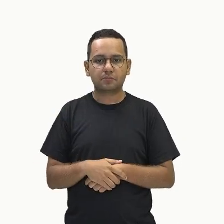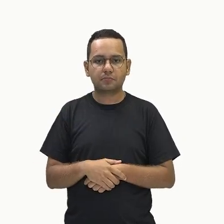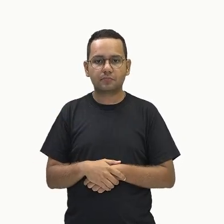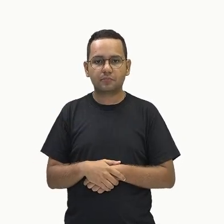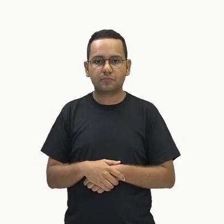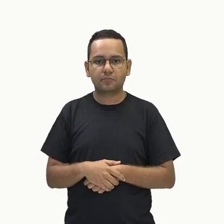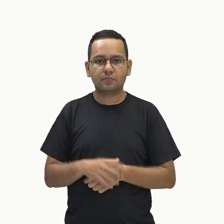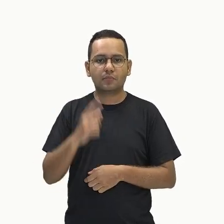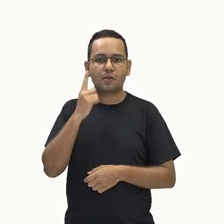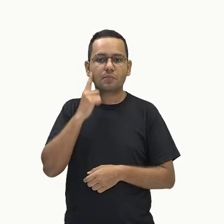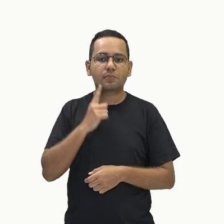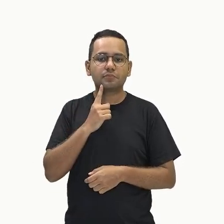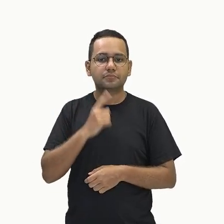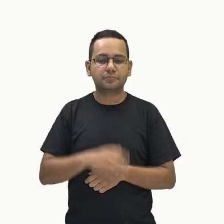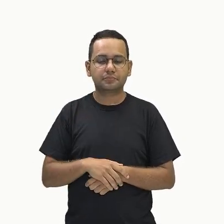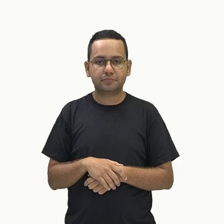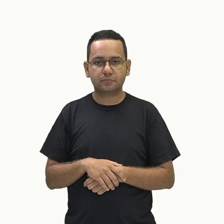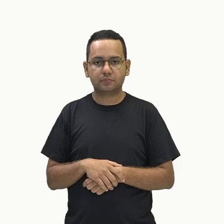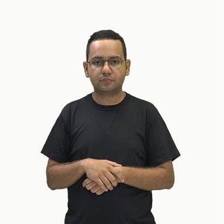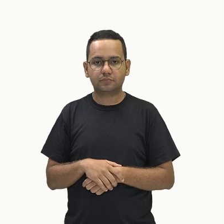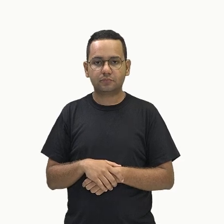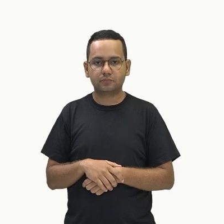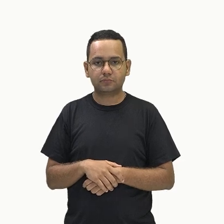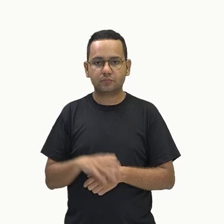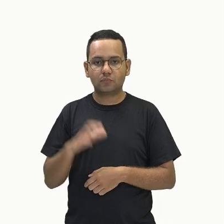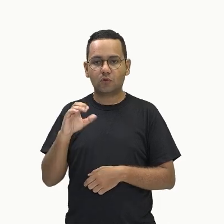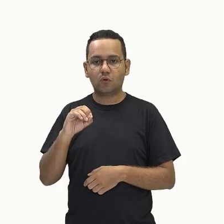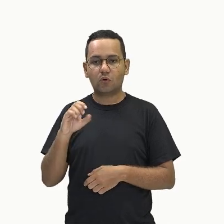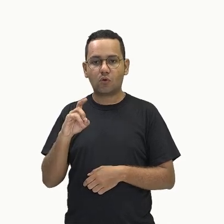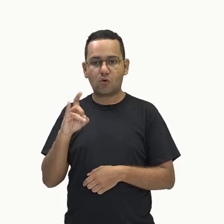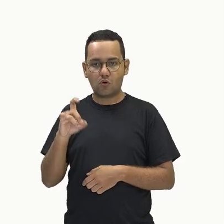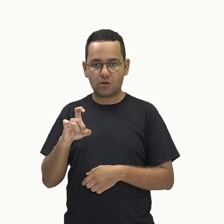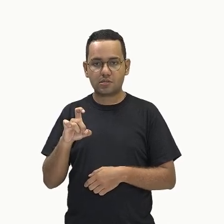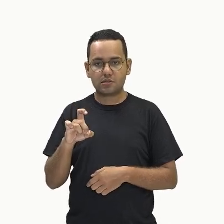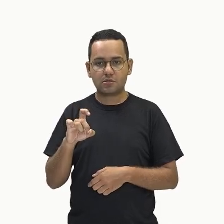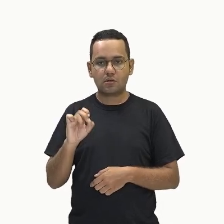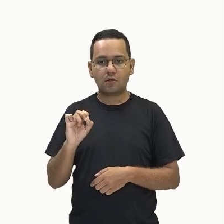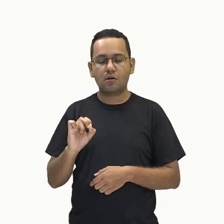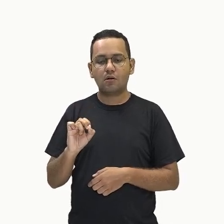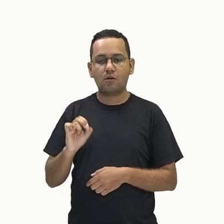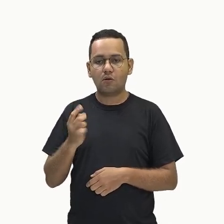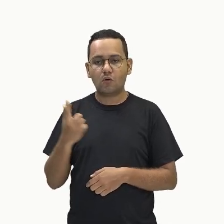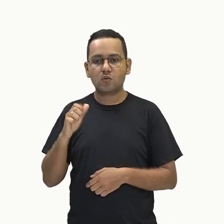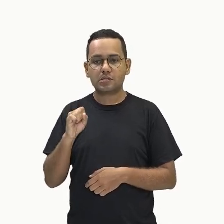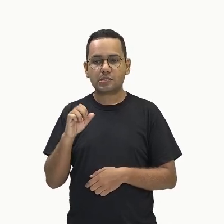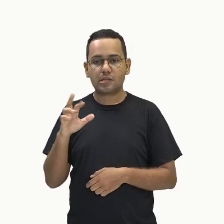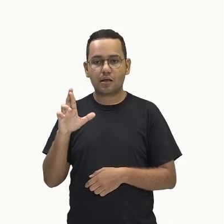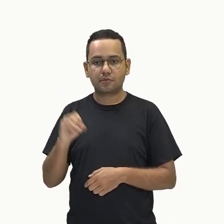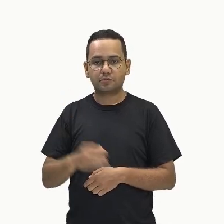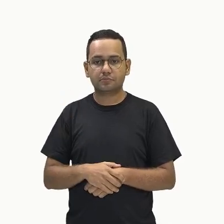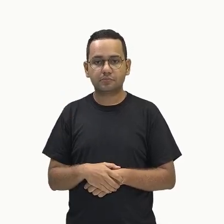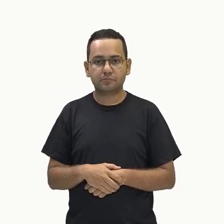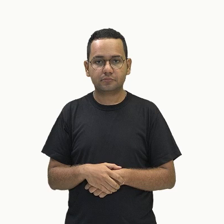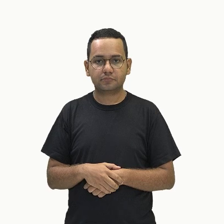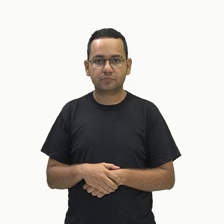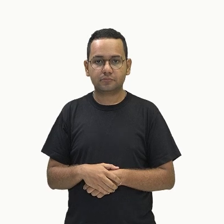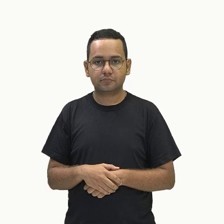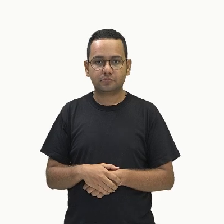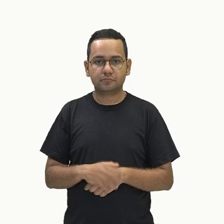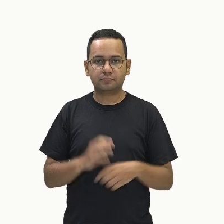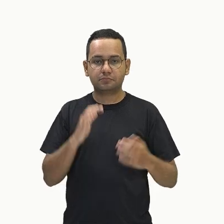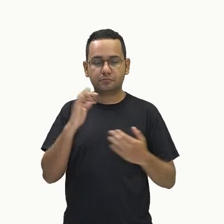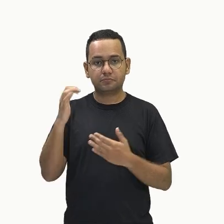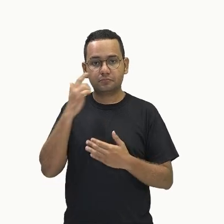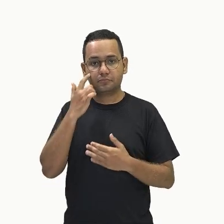nossa maxila, como o nosso sacro e cóccix. O nosso esqueleto,